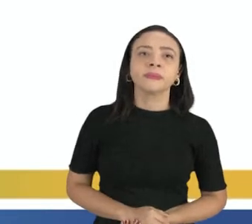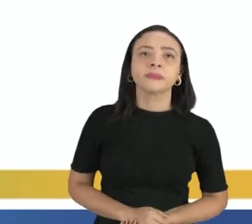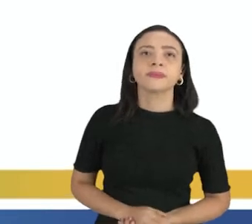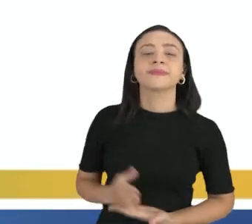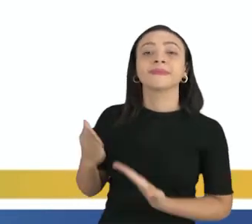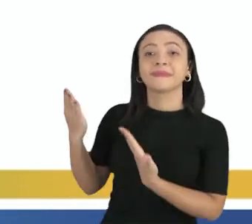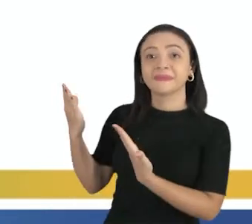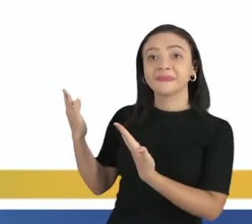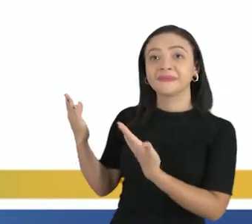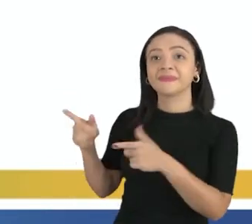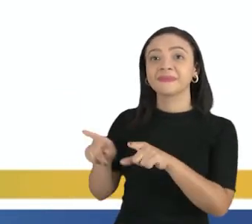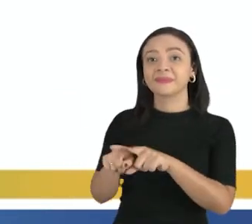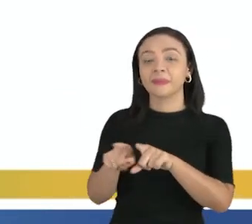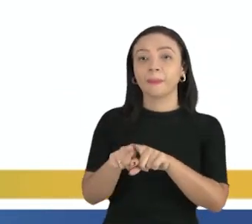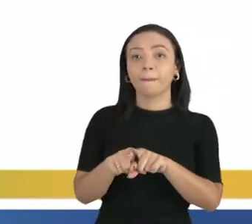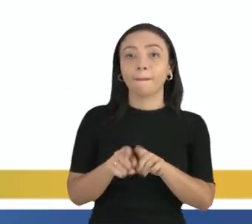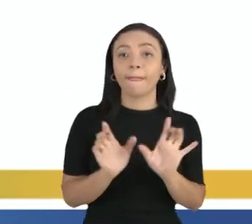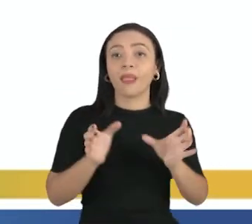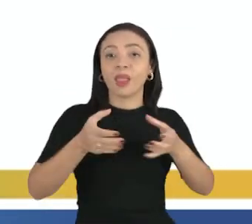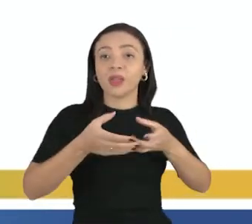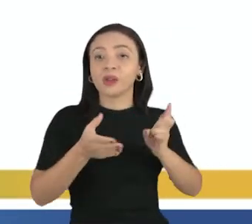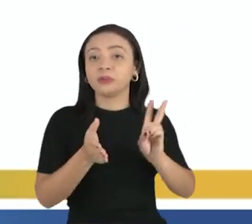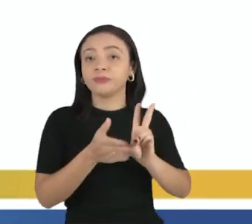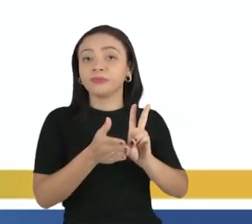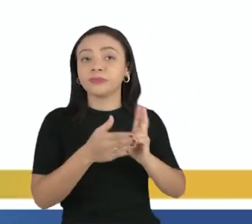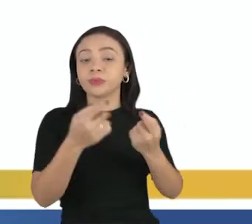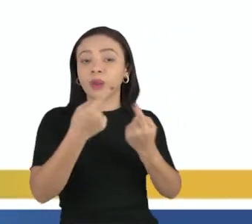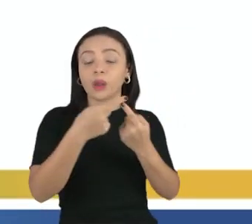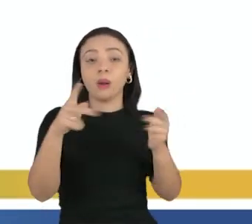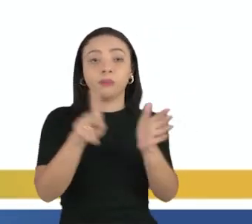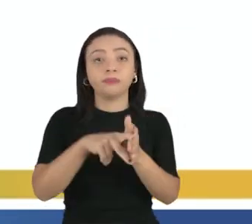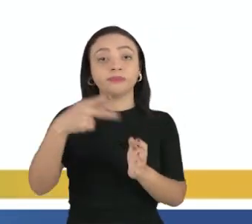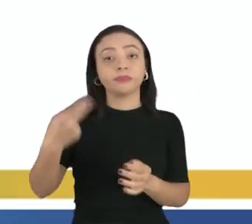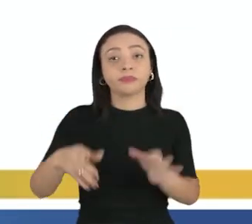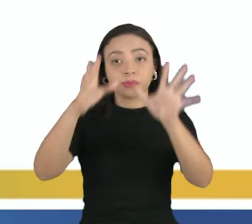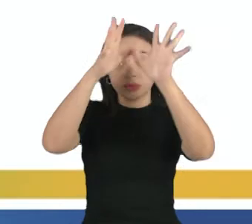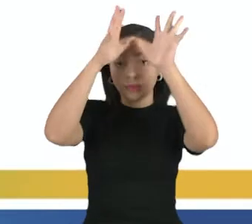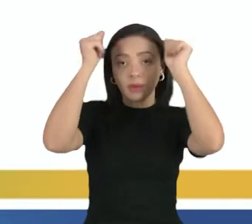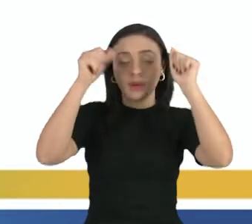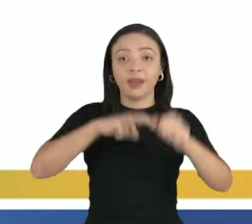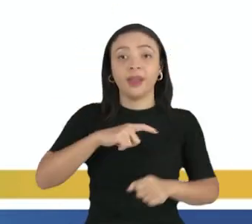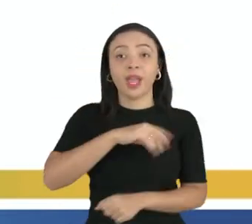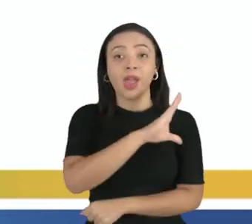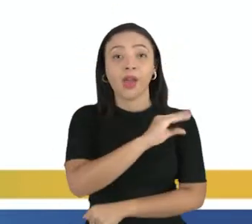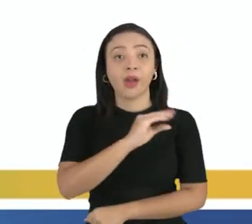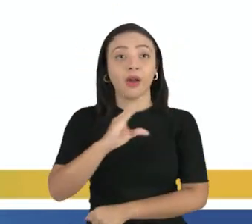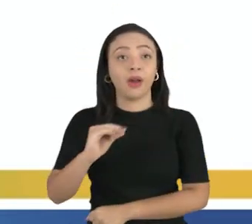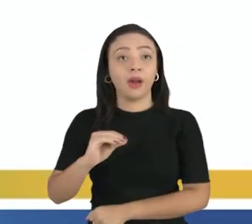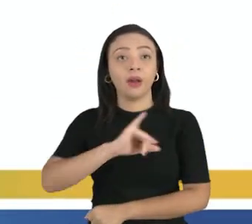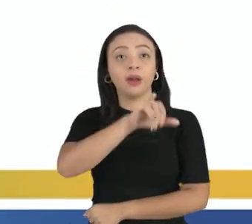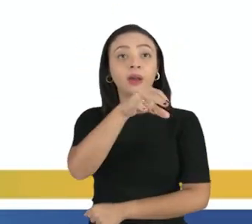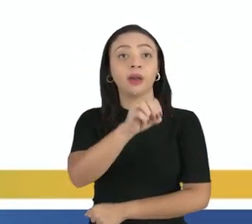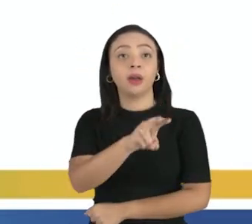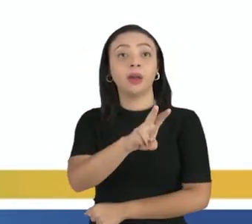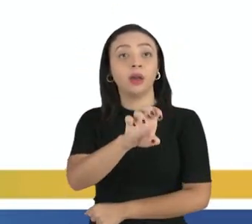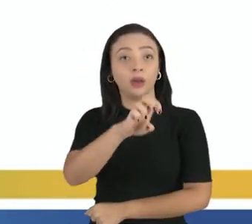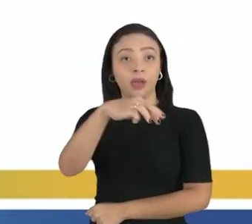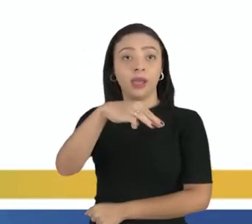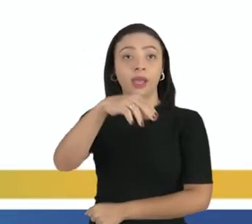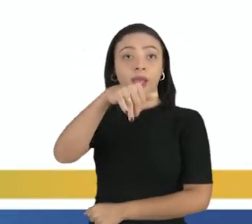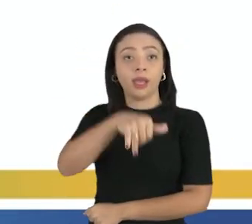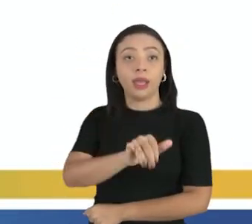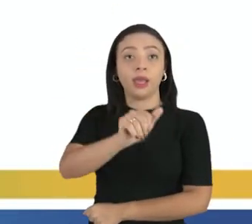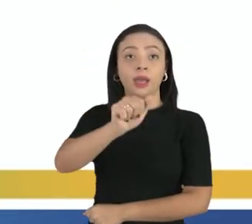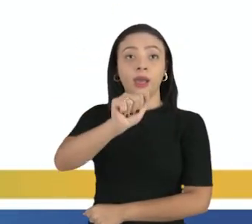Continuando ainda com etnias indígenas do nosso Acre, nós temos uma jovem Yawanawá, né, com pintura também